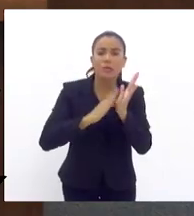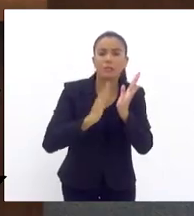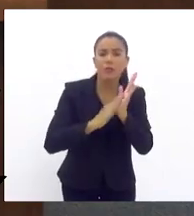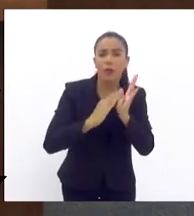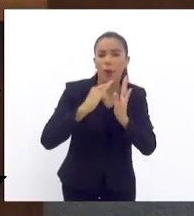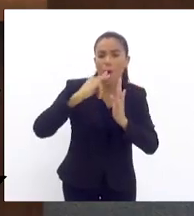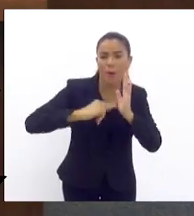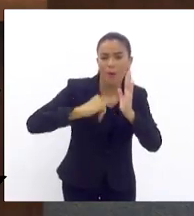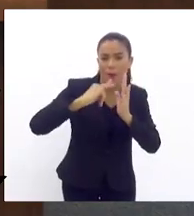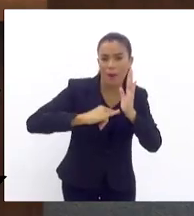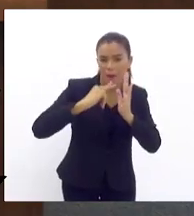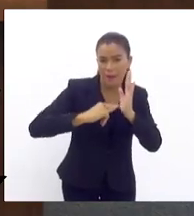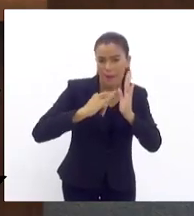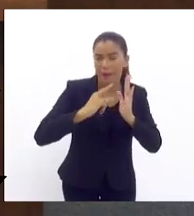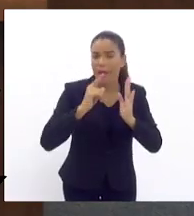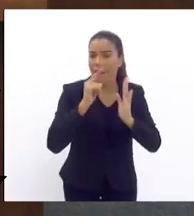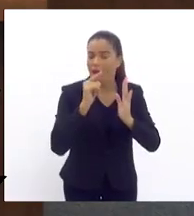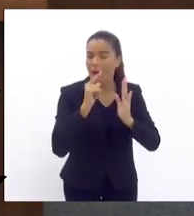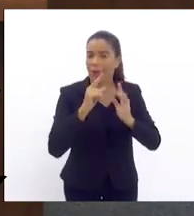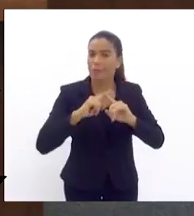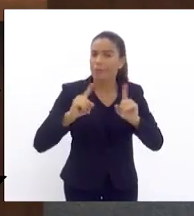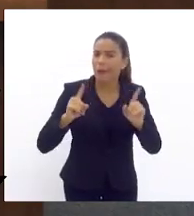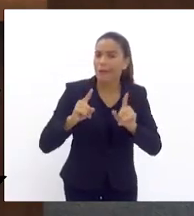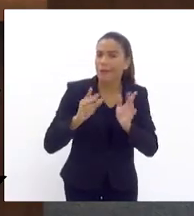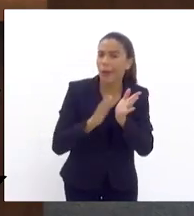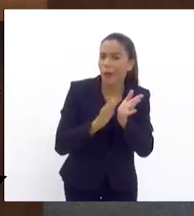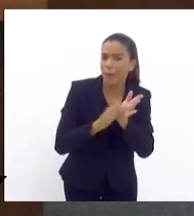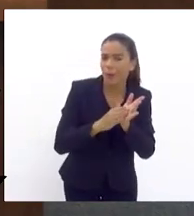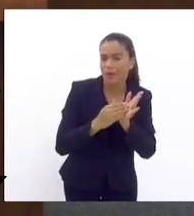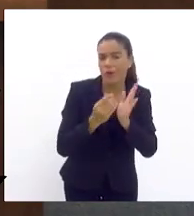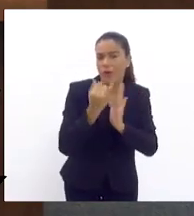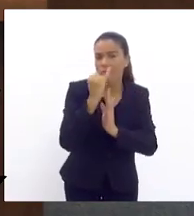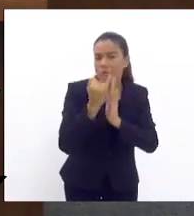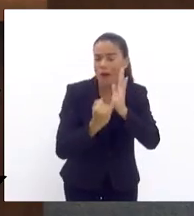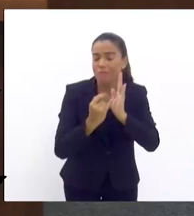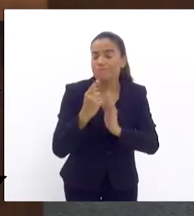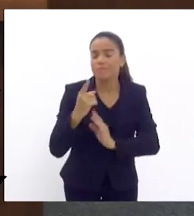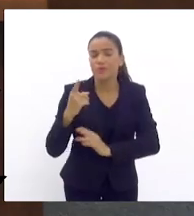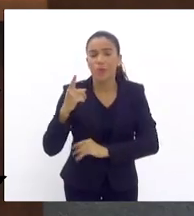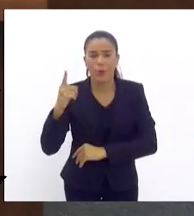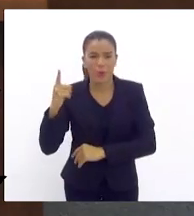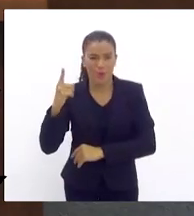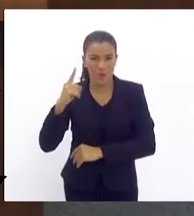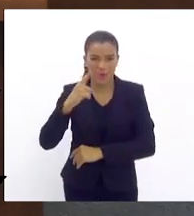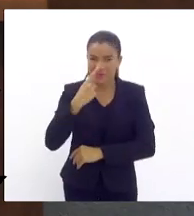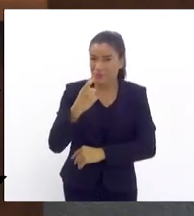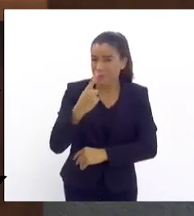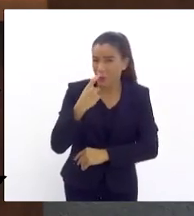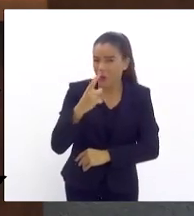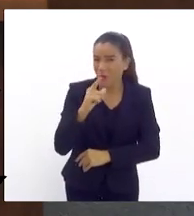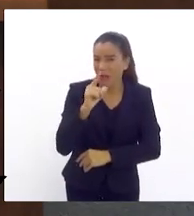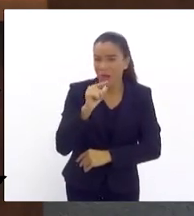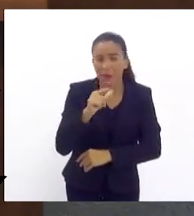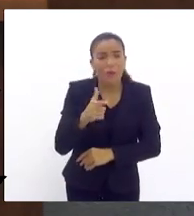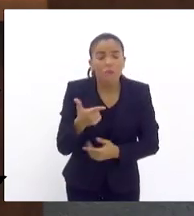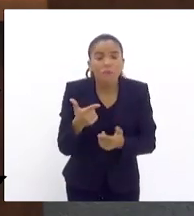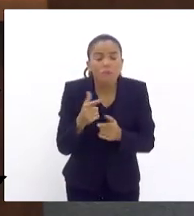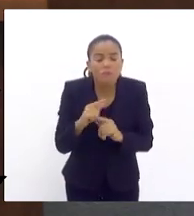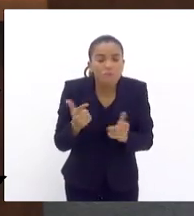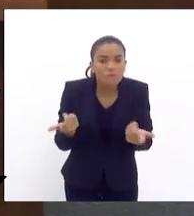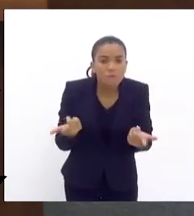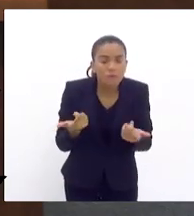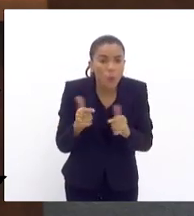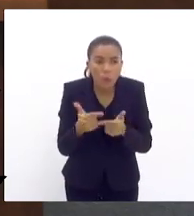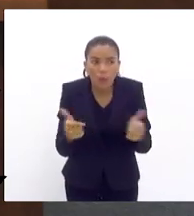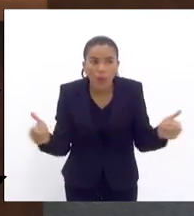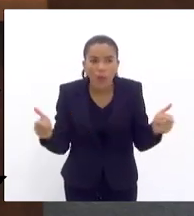seu esgoto vai para o Rio, está sendo cobrada a taxa de esgoto. Tem gente que nem rede de esgoto tem e está sendo cobrado. Então,